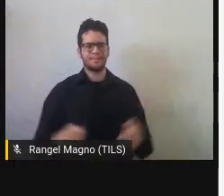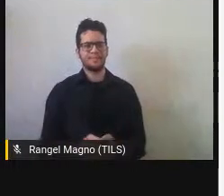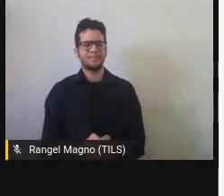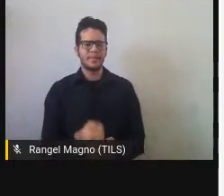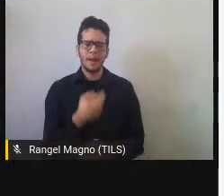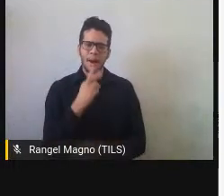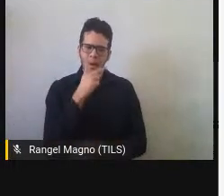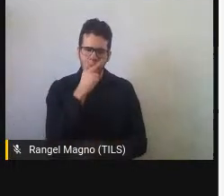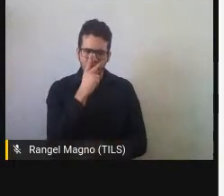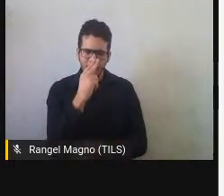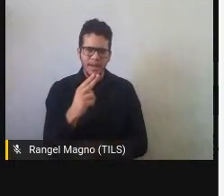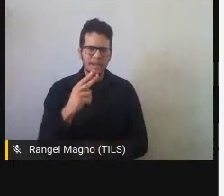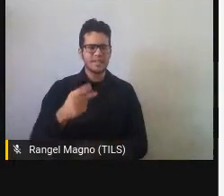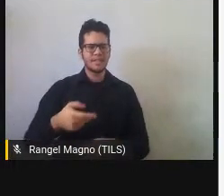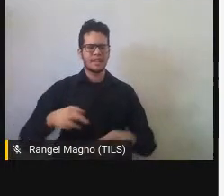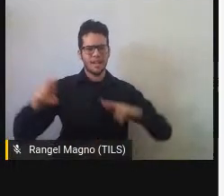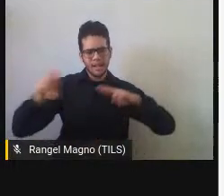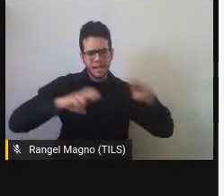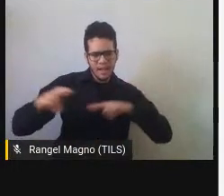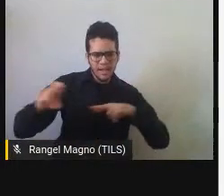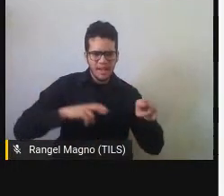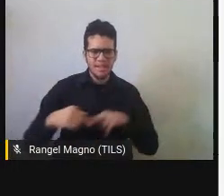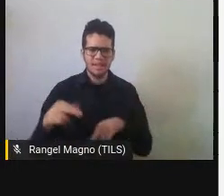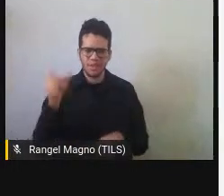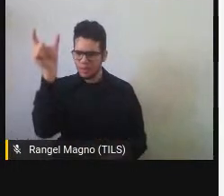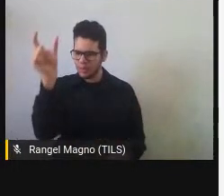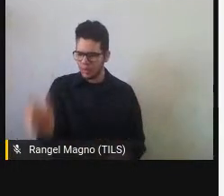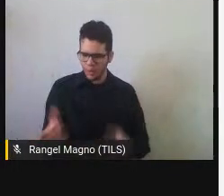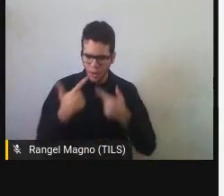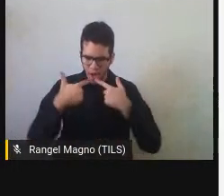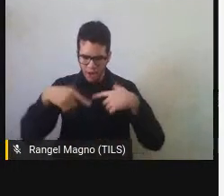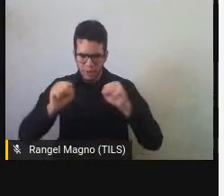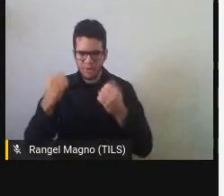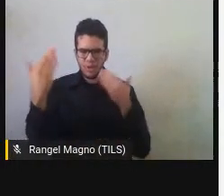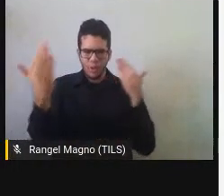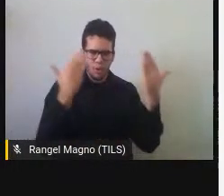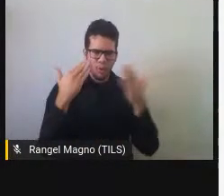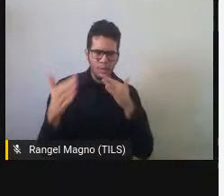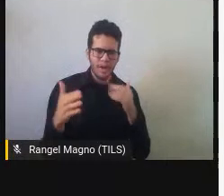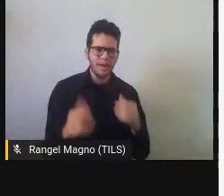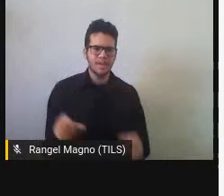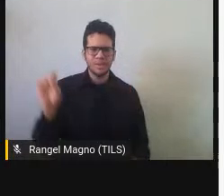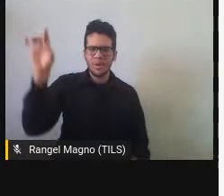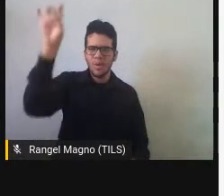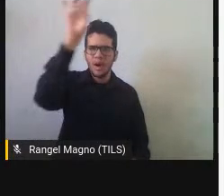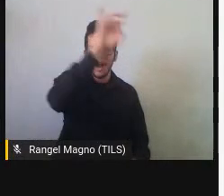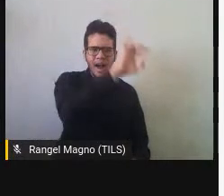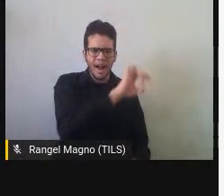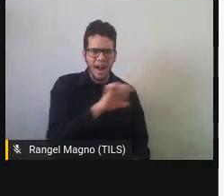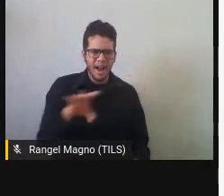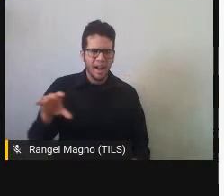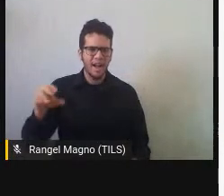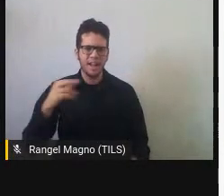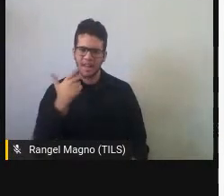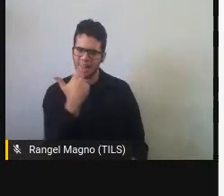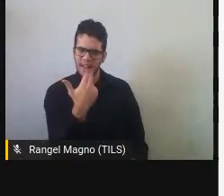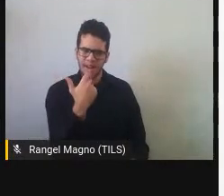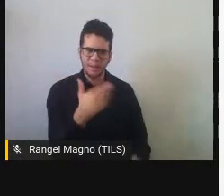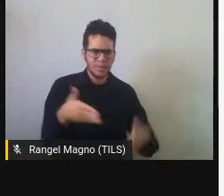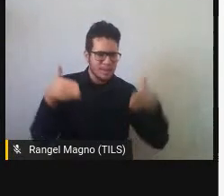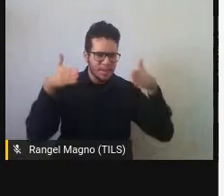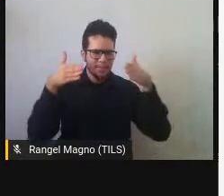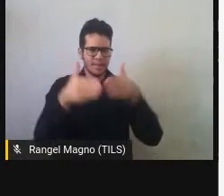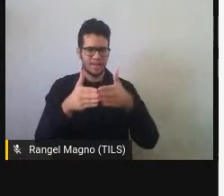linguista com as línguas e não especificamente com